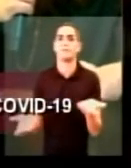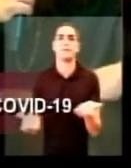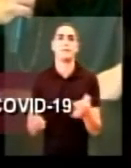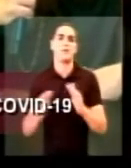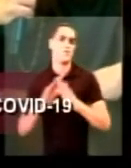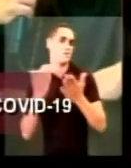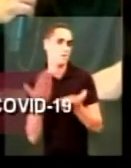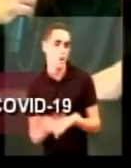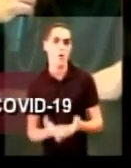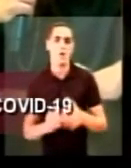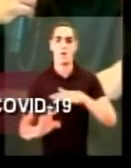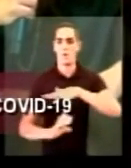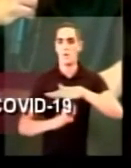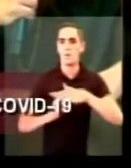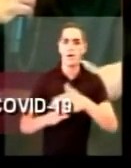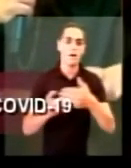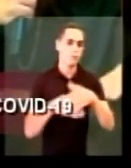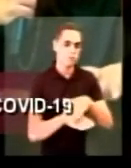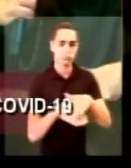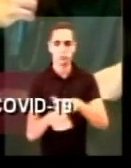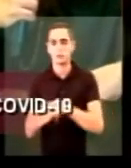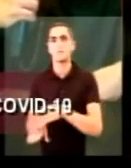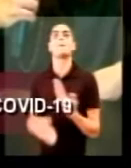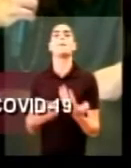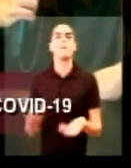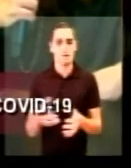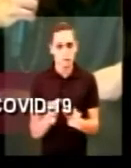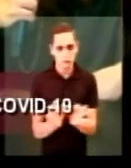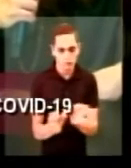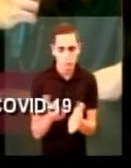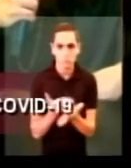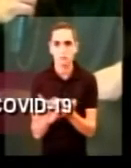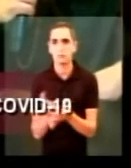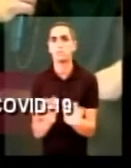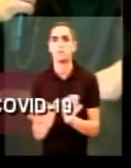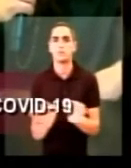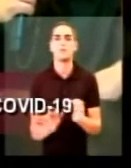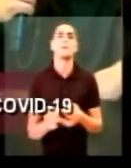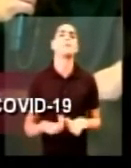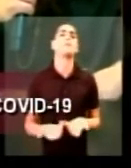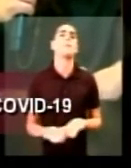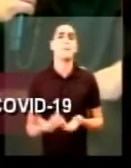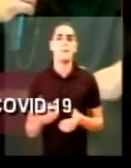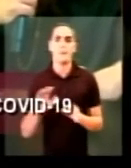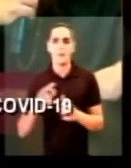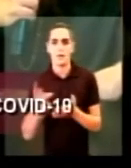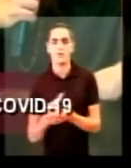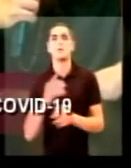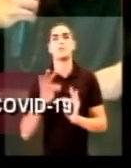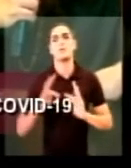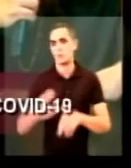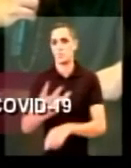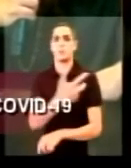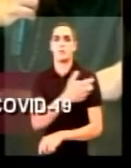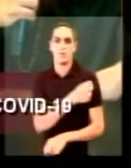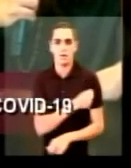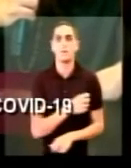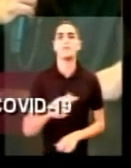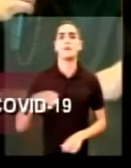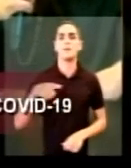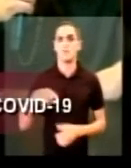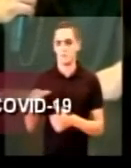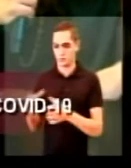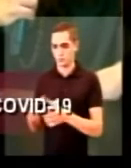essa região não fique sem um ponto de vacinação. E além disso, nós vamos ter os postos volantes nos